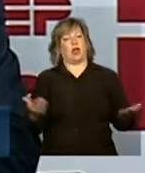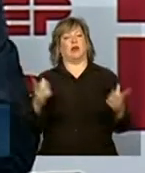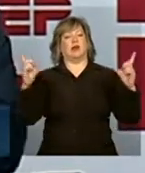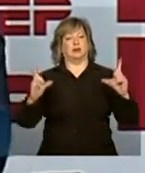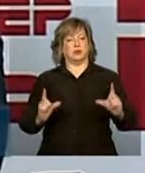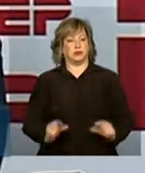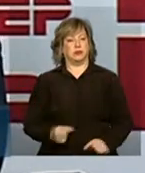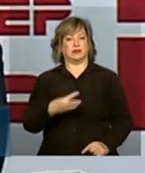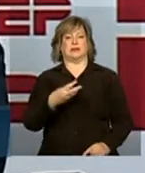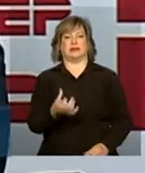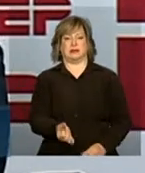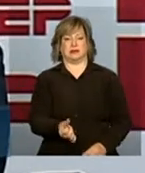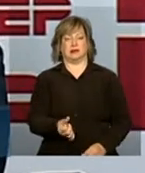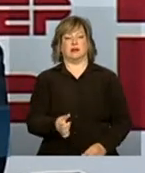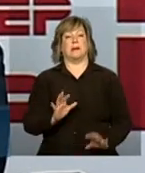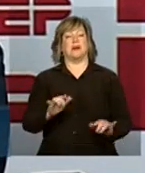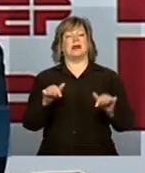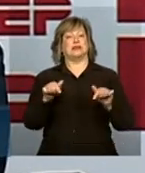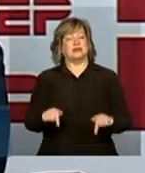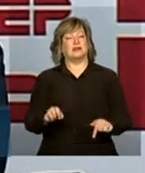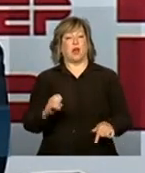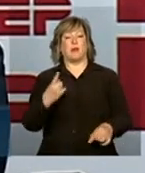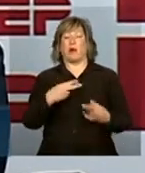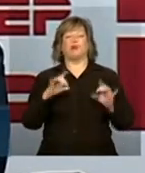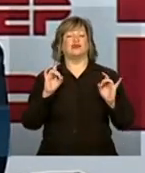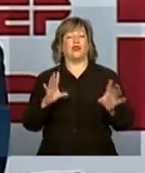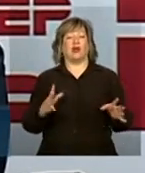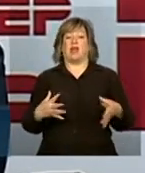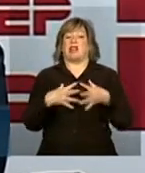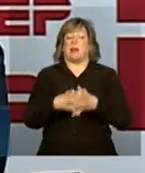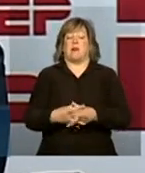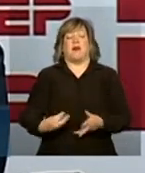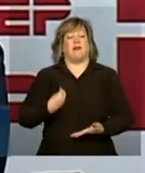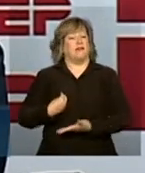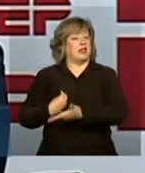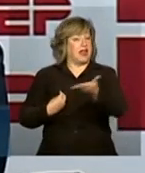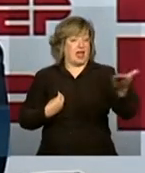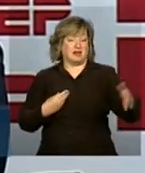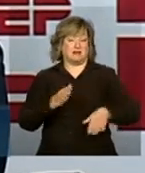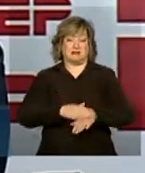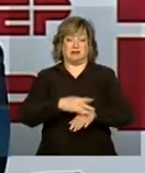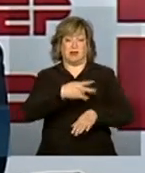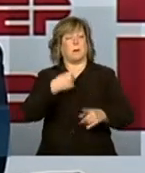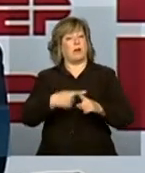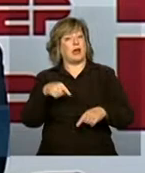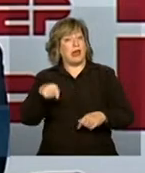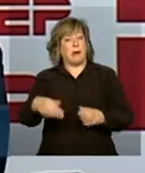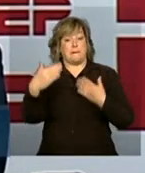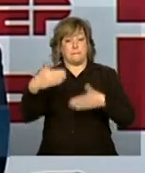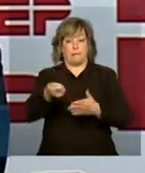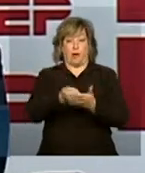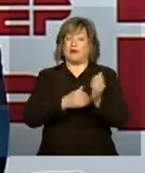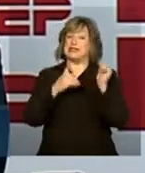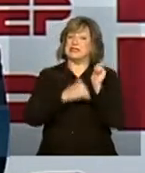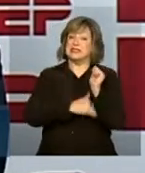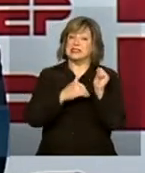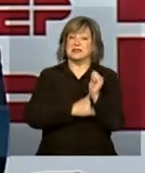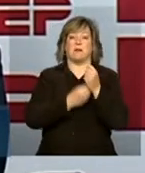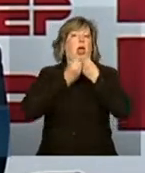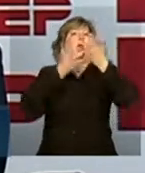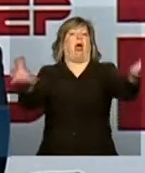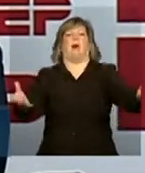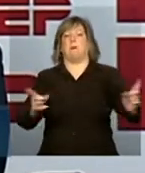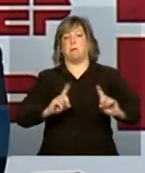mas é uma atitude que só prejudica eles, porque o sigilo da prova, de todas